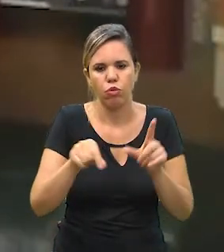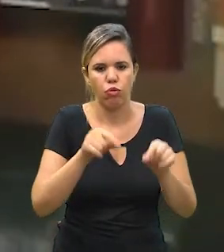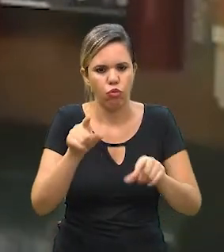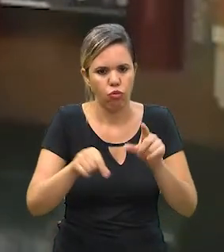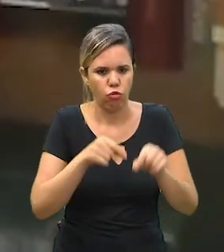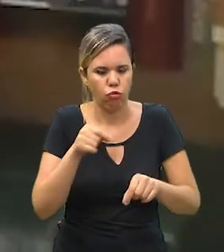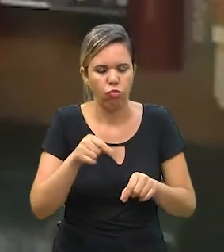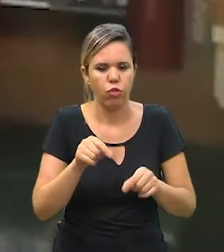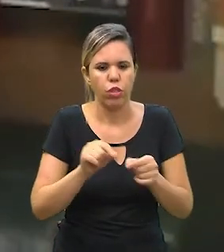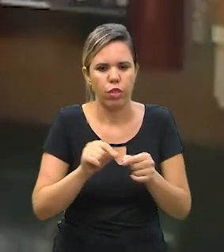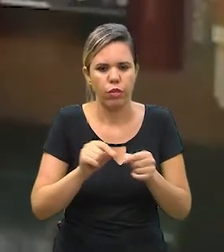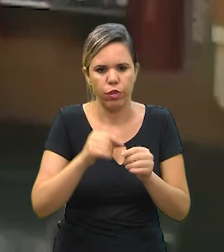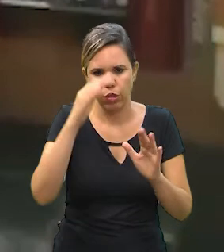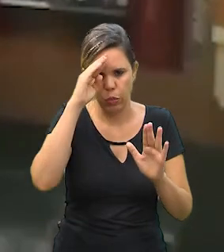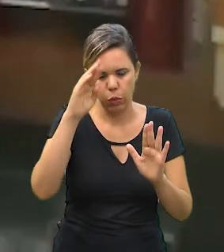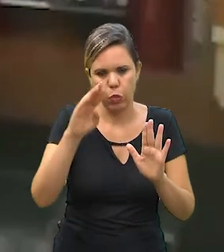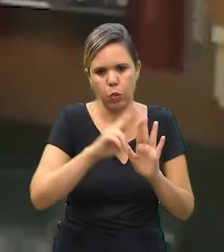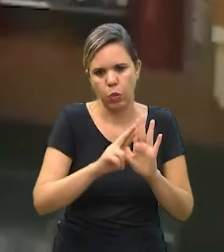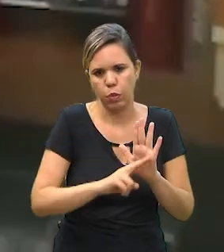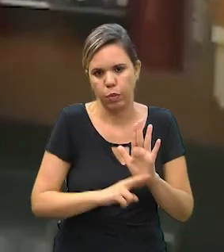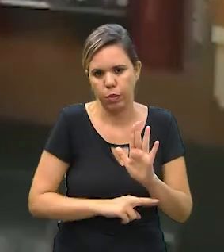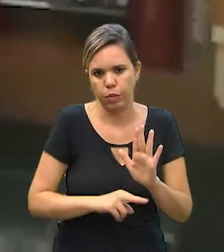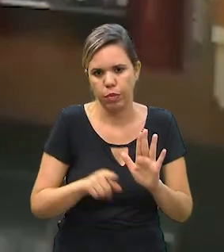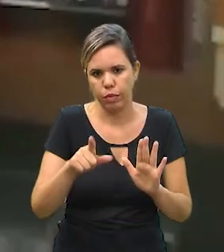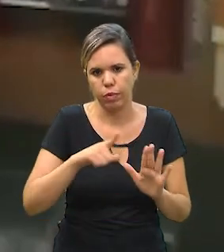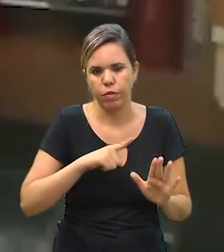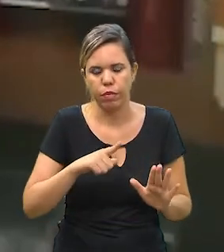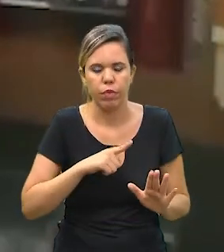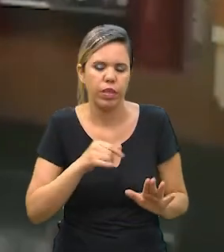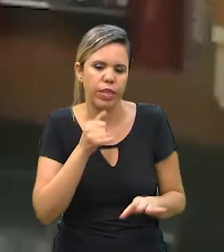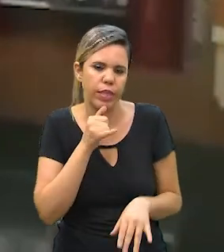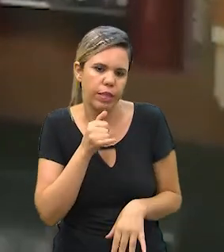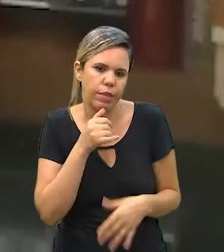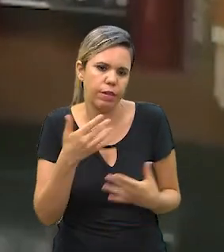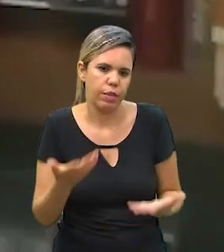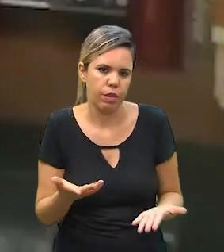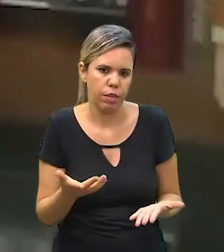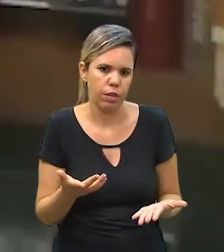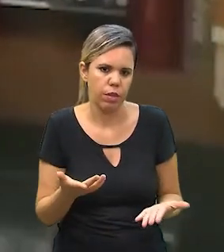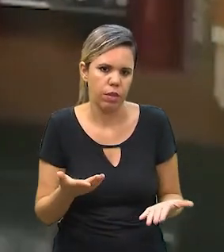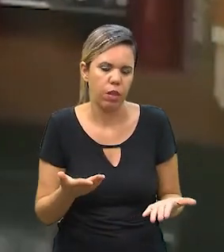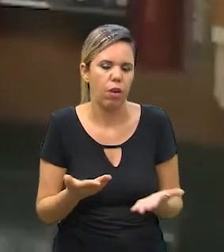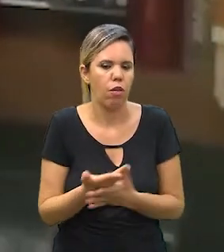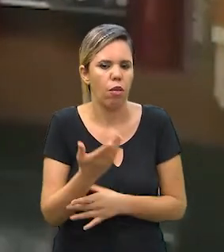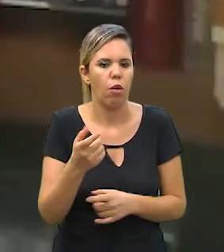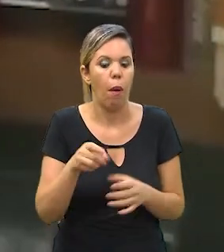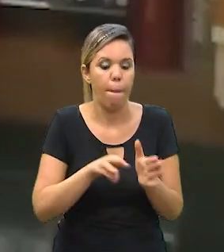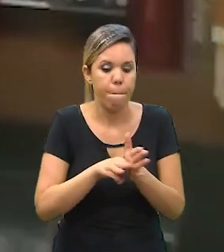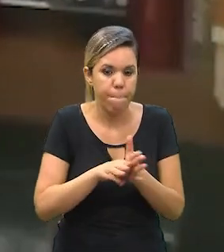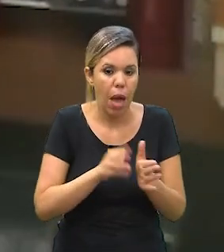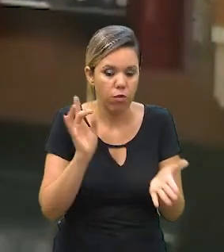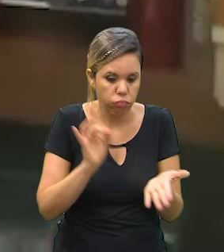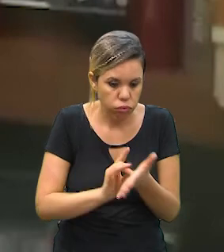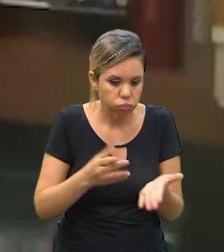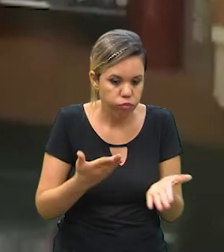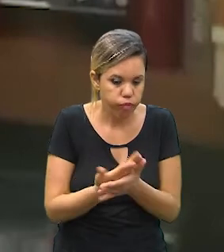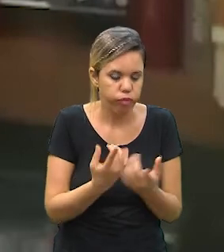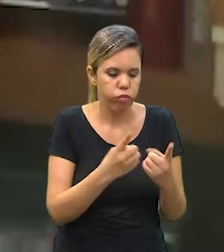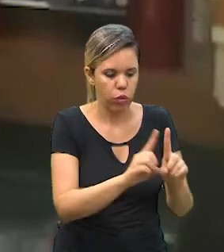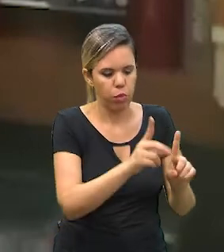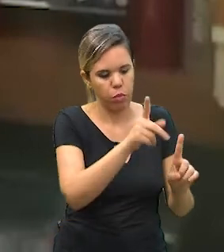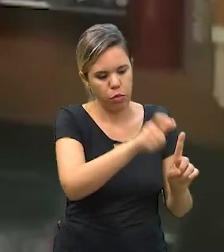que seguir alguns critérios. Então, você tem critério como, por exemplo, a eficácia do método. Então, se aquele